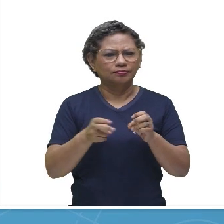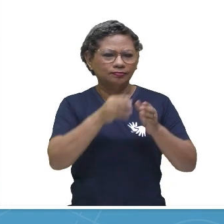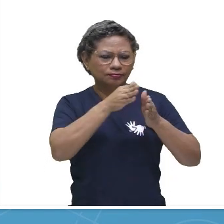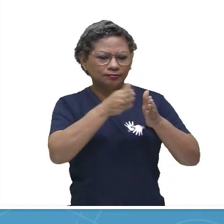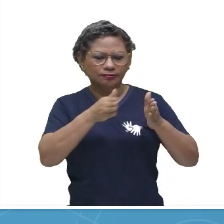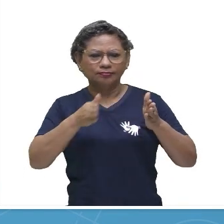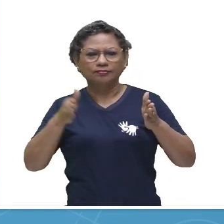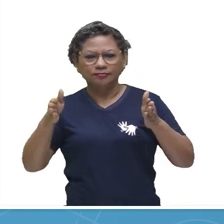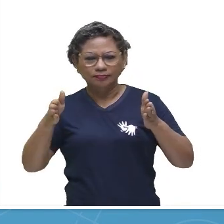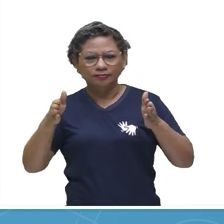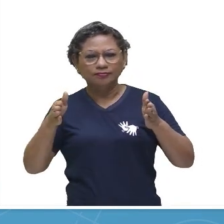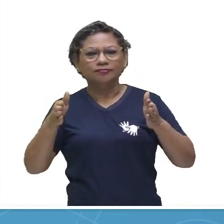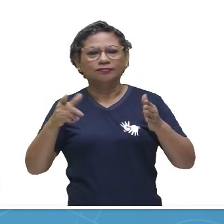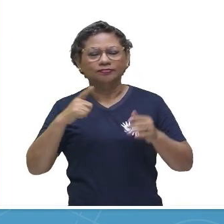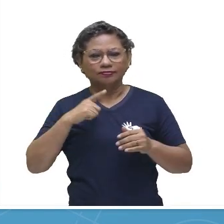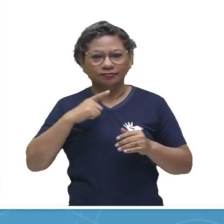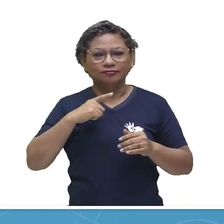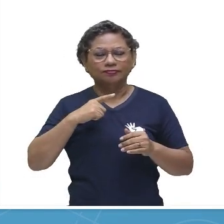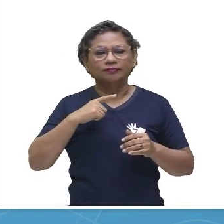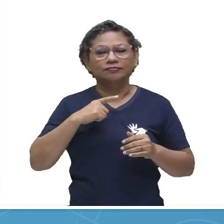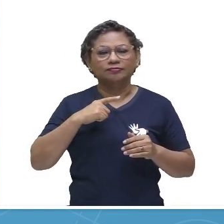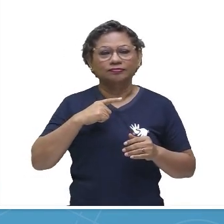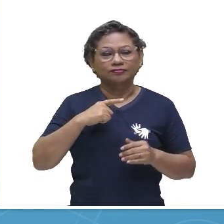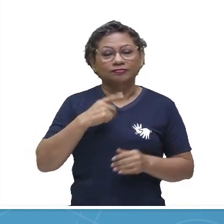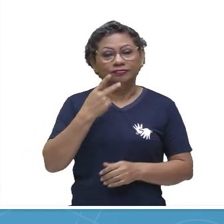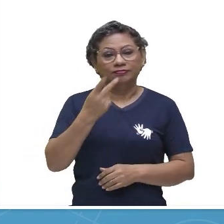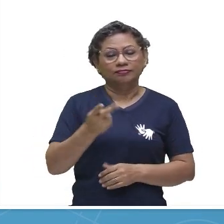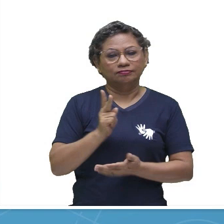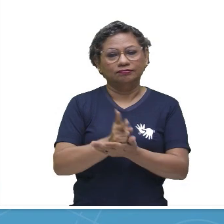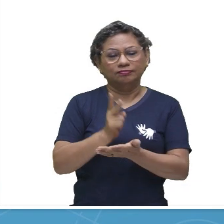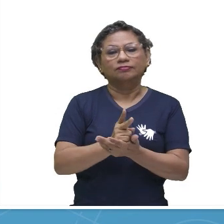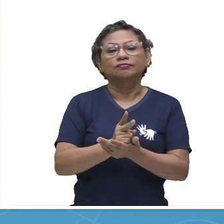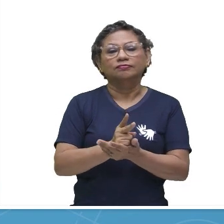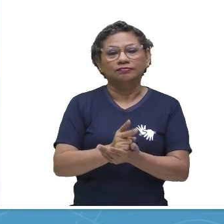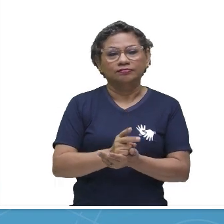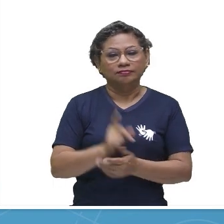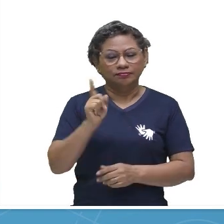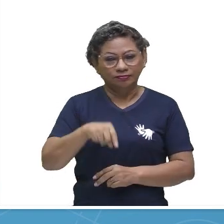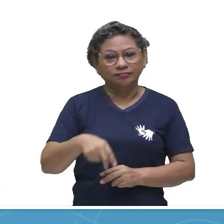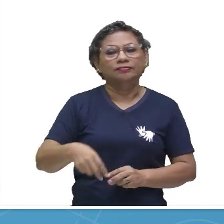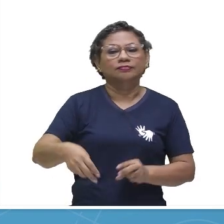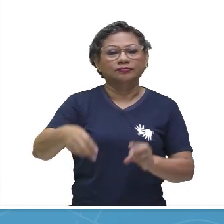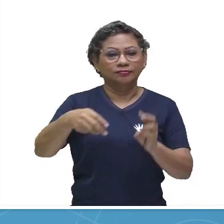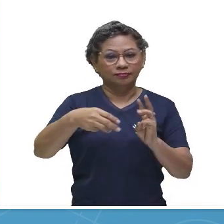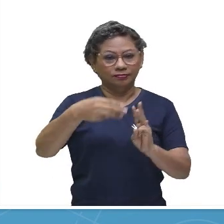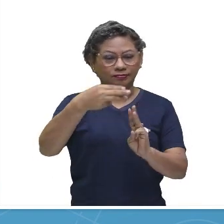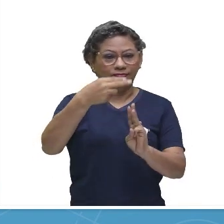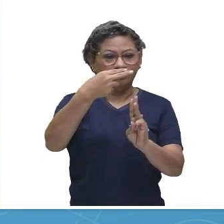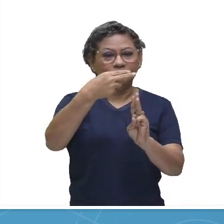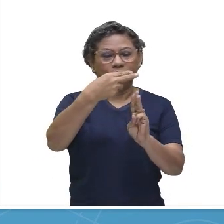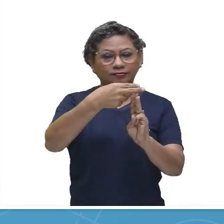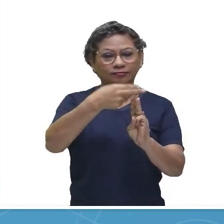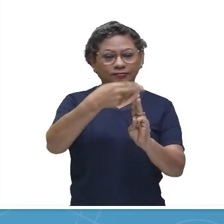o resultado da operação chama-se potência, e N é o expoente. Então, cada um desses aqui tem a sua função